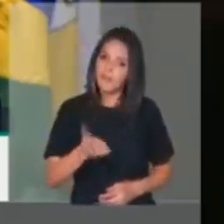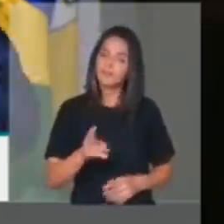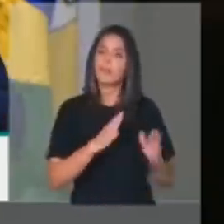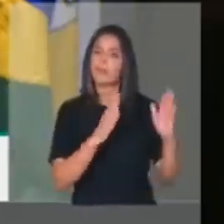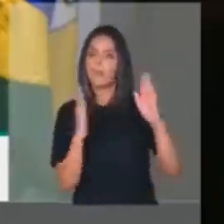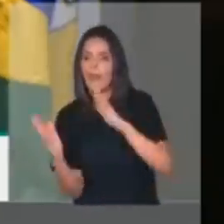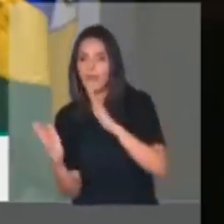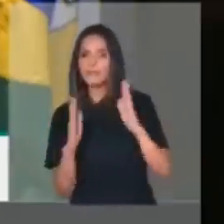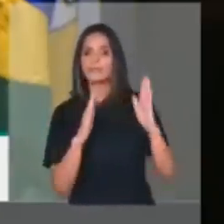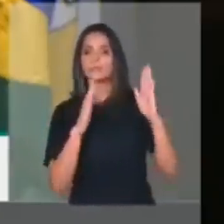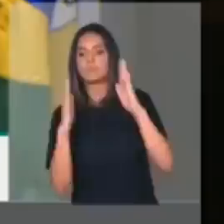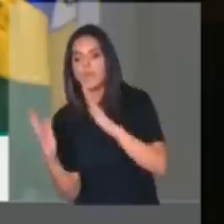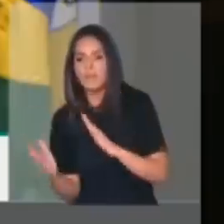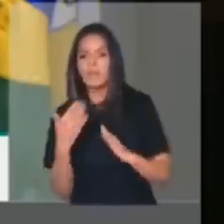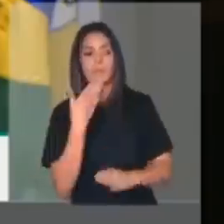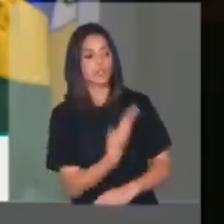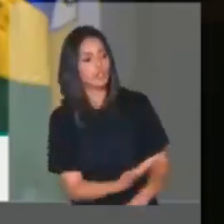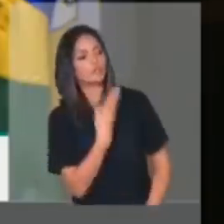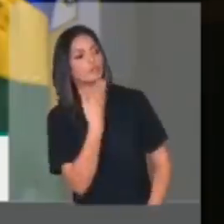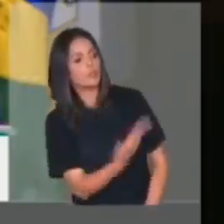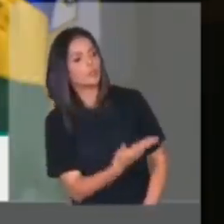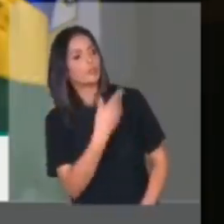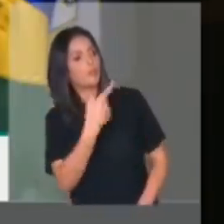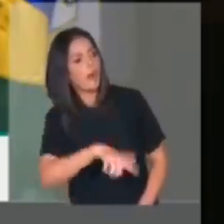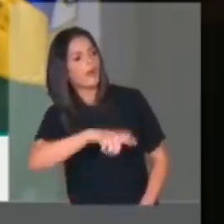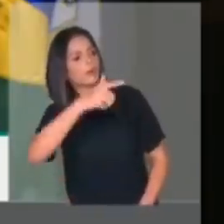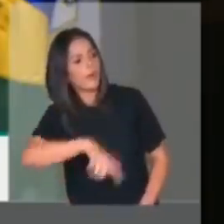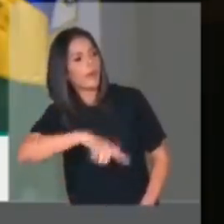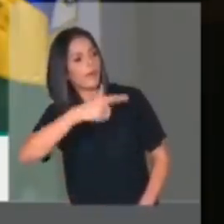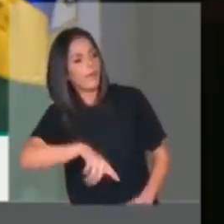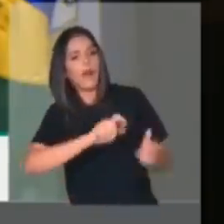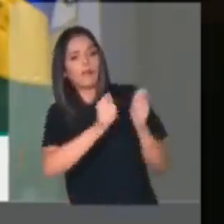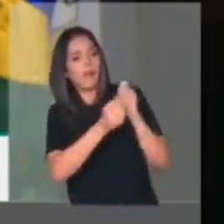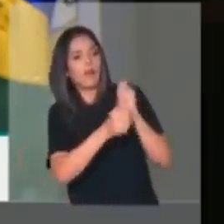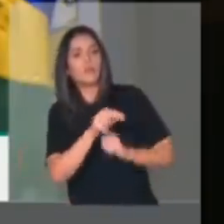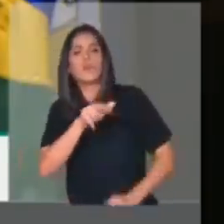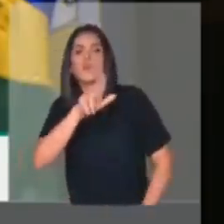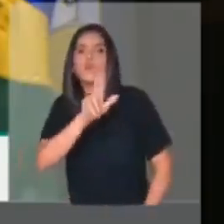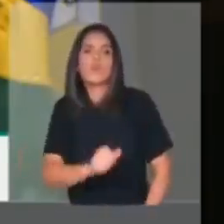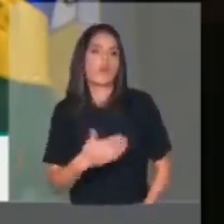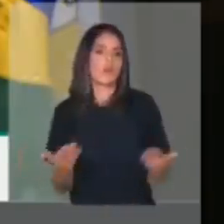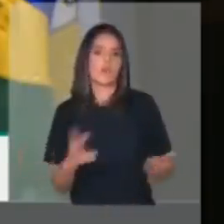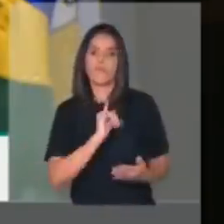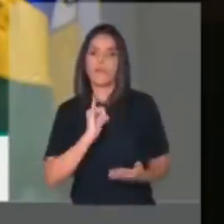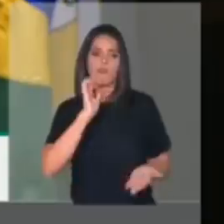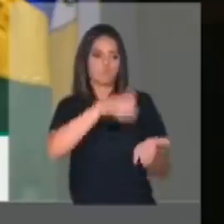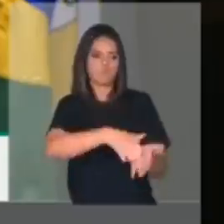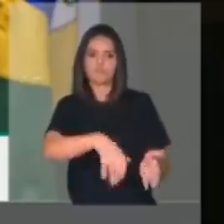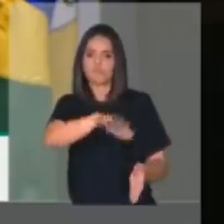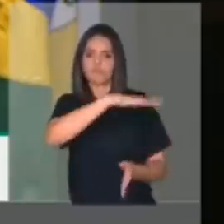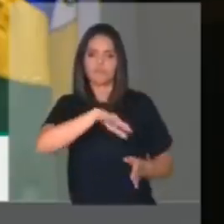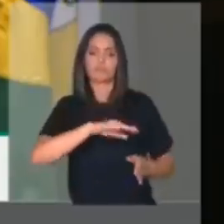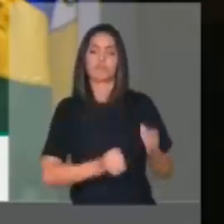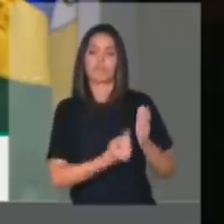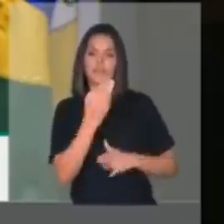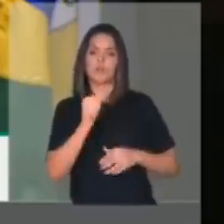prazo, vão continuar pedindo mais prazo para se adaptar e nunca vão se adaptar. Vão continuar colocando a conta no setor produtivo, na